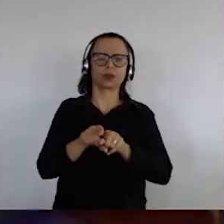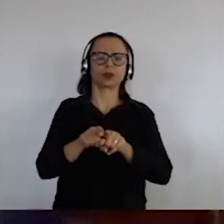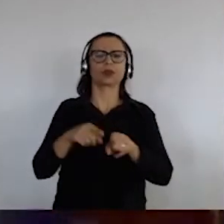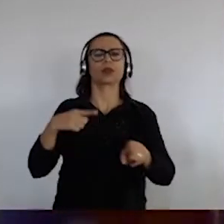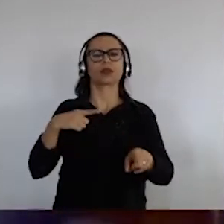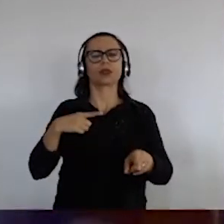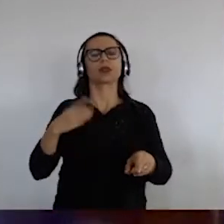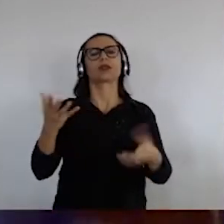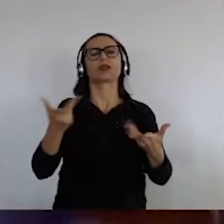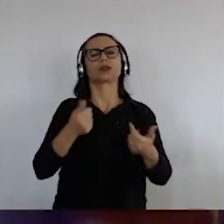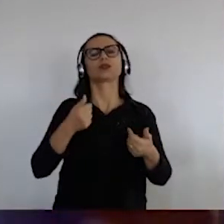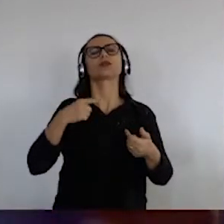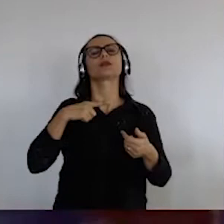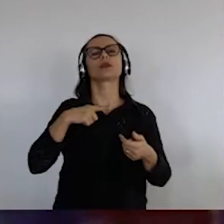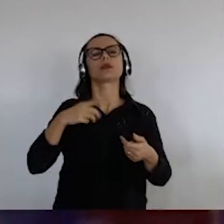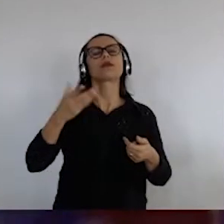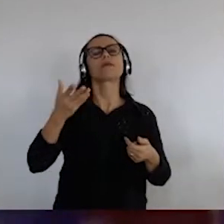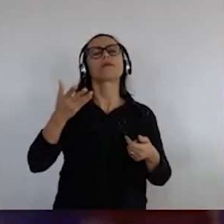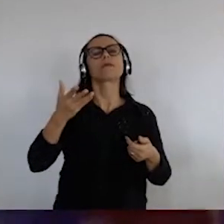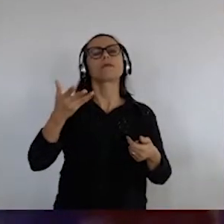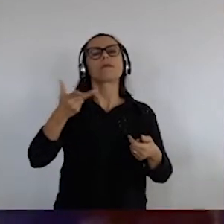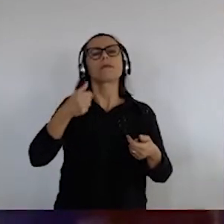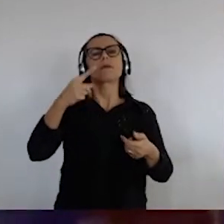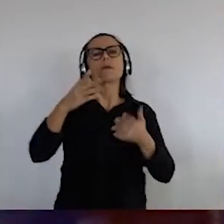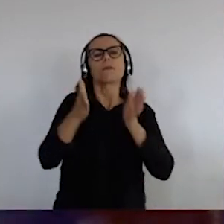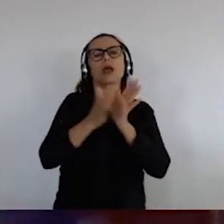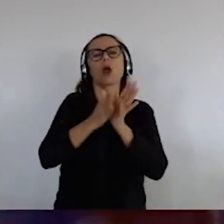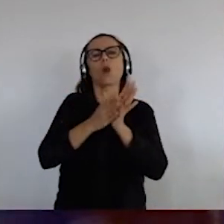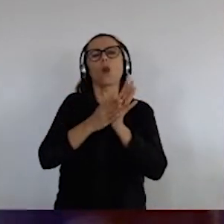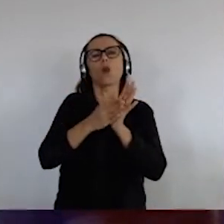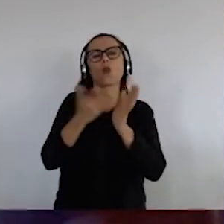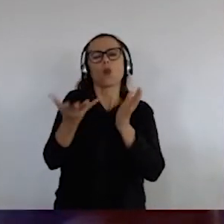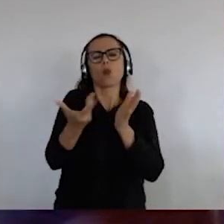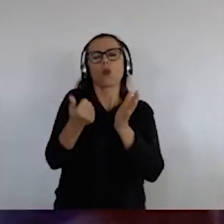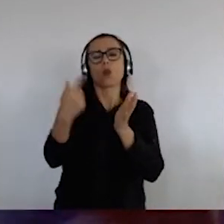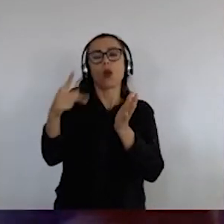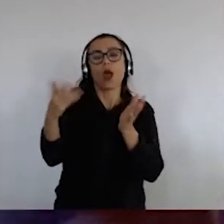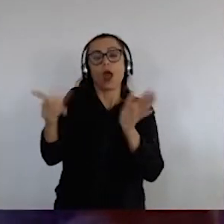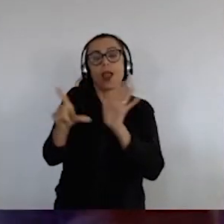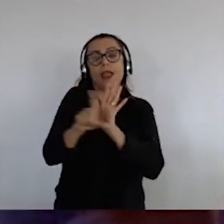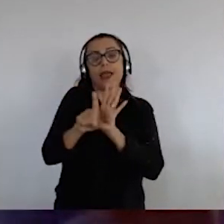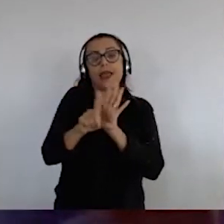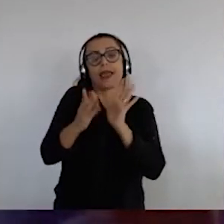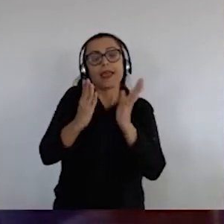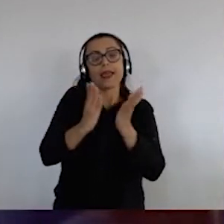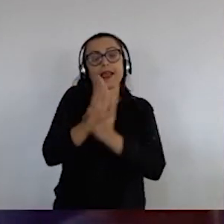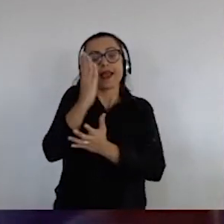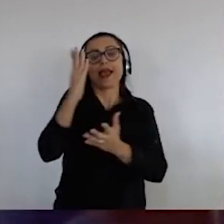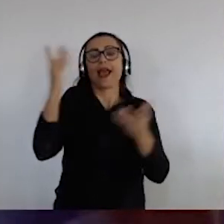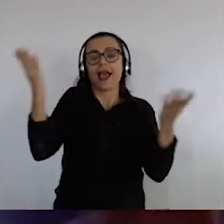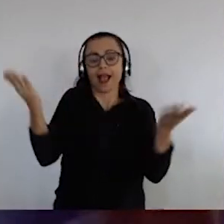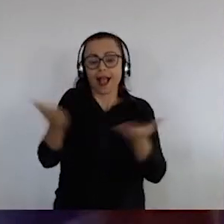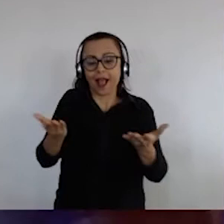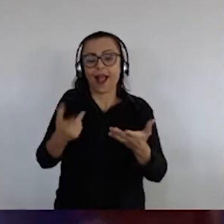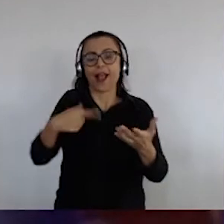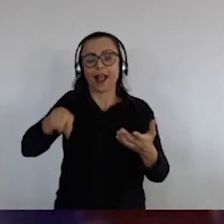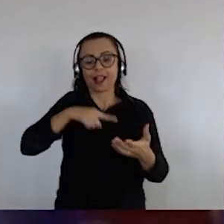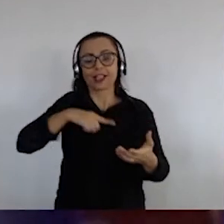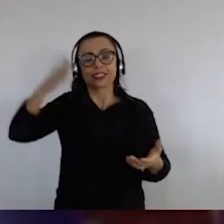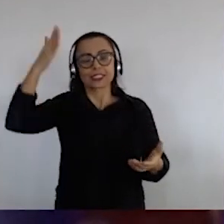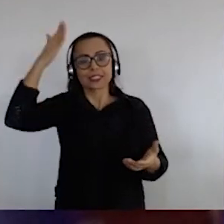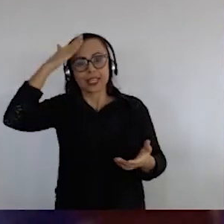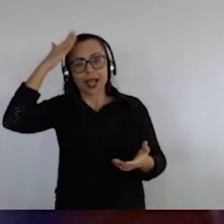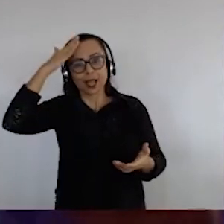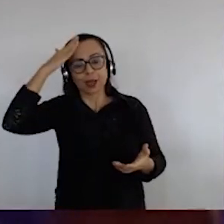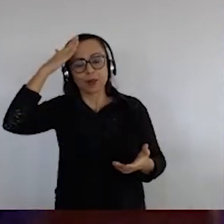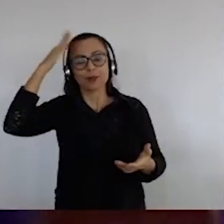instrumento belíssimo na sua mão hoje para fazer valer efetivamente aquilo que todos nós sabemos que